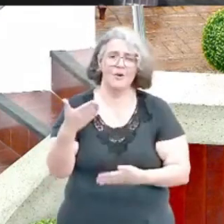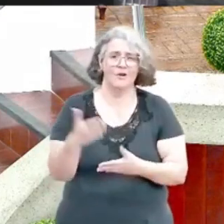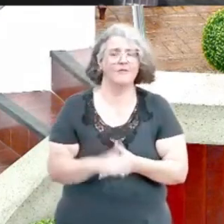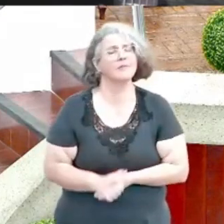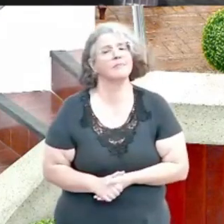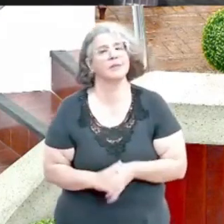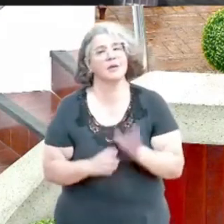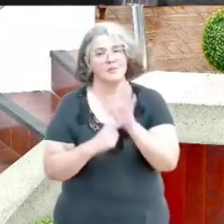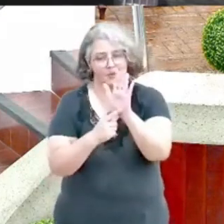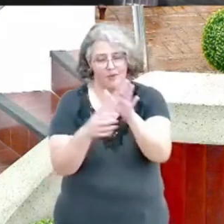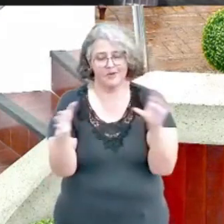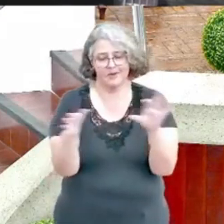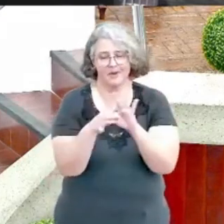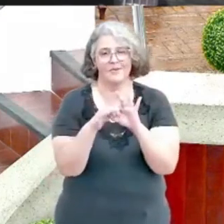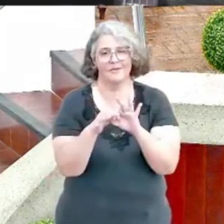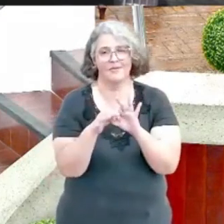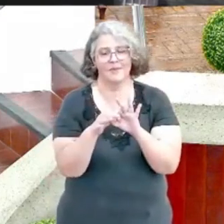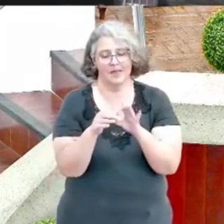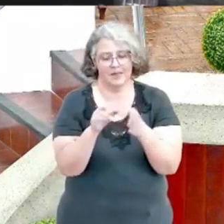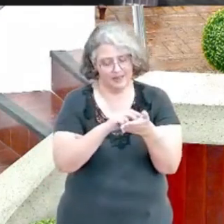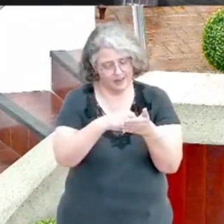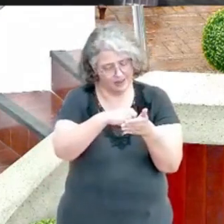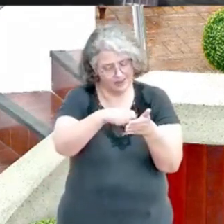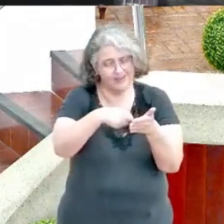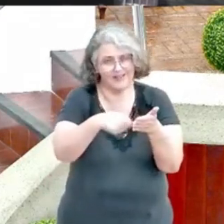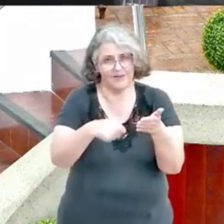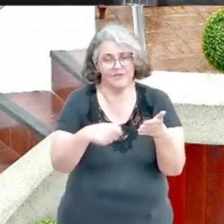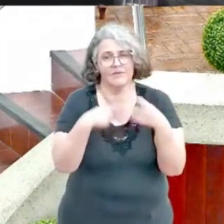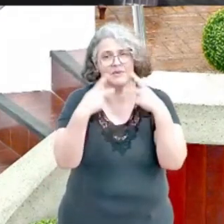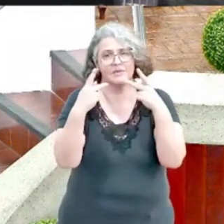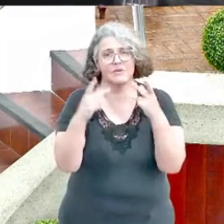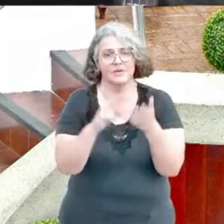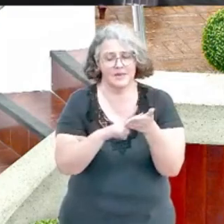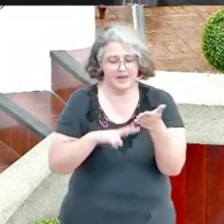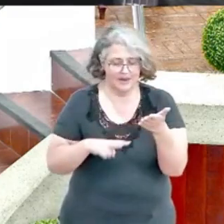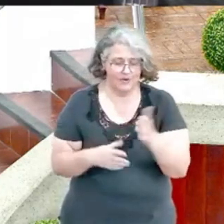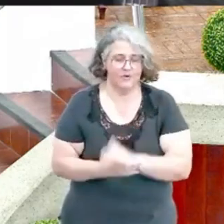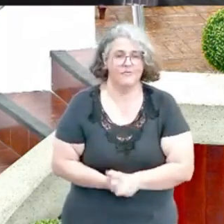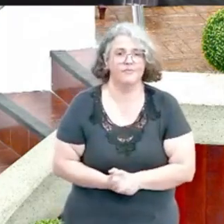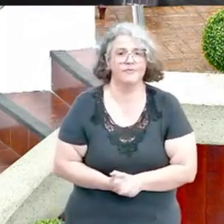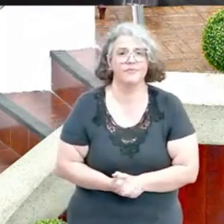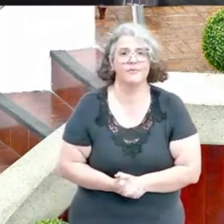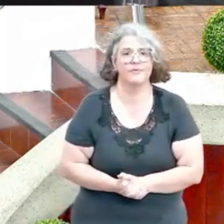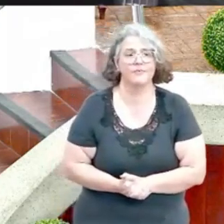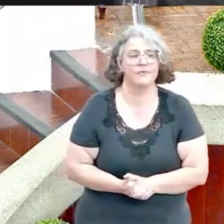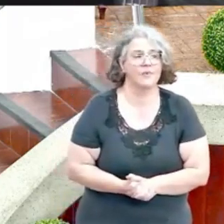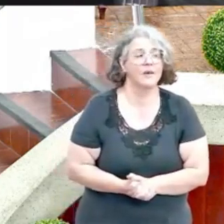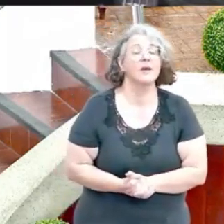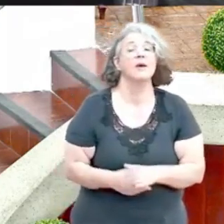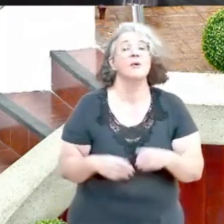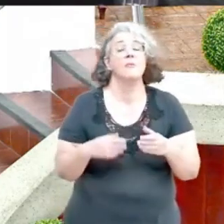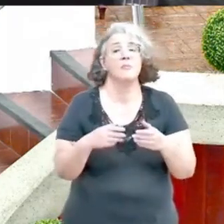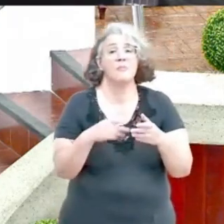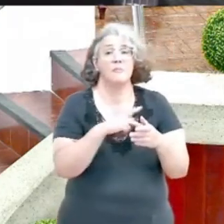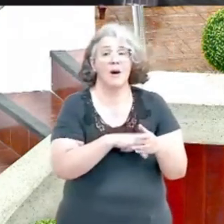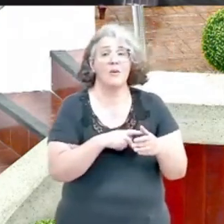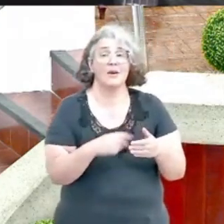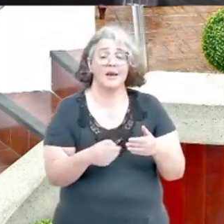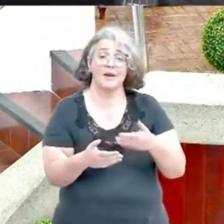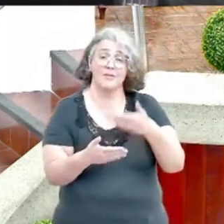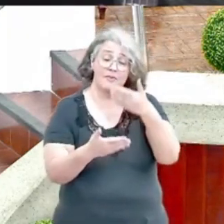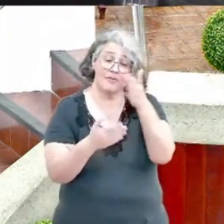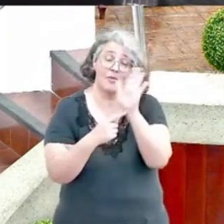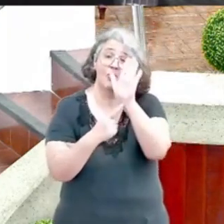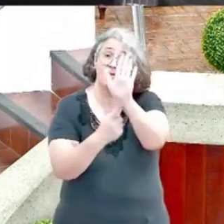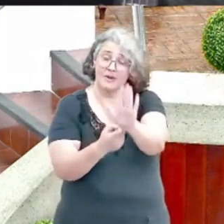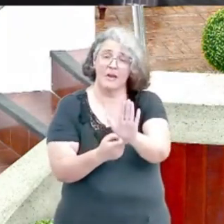de amor está no texto que nós lemos há pouco. Paulo quer provar que há um forte vínculo de amor entre